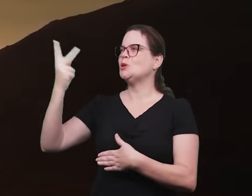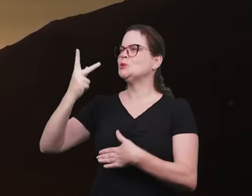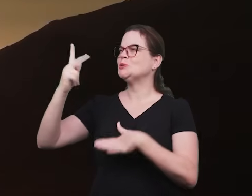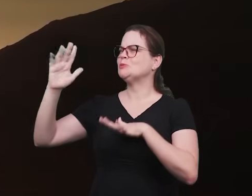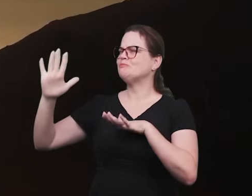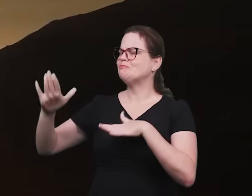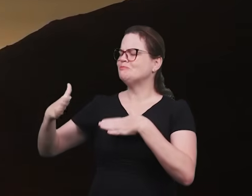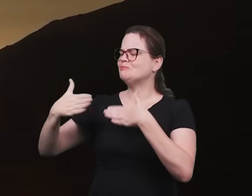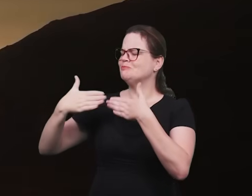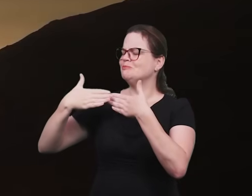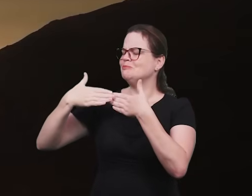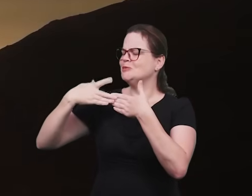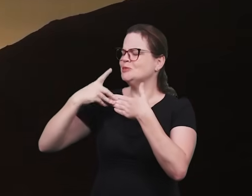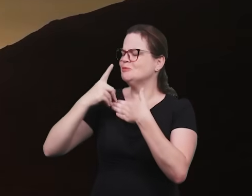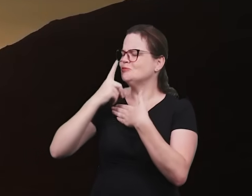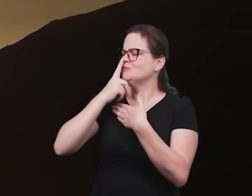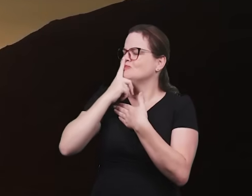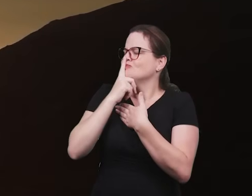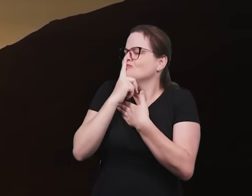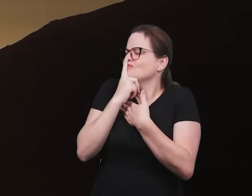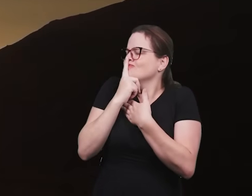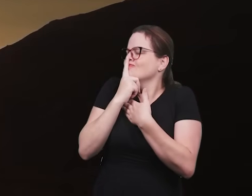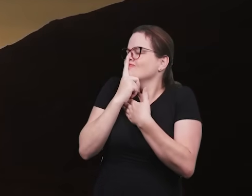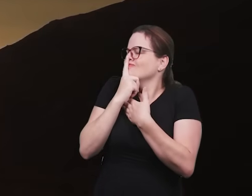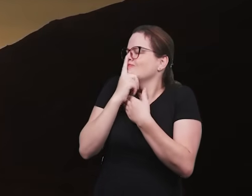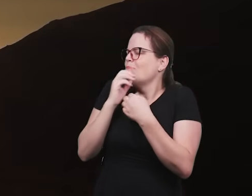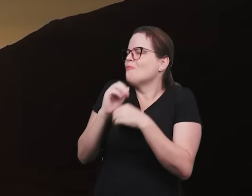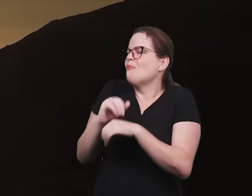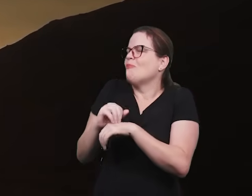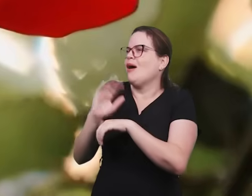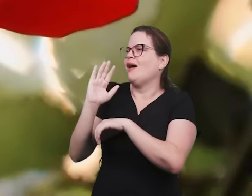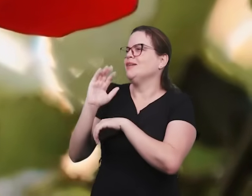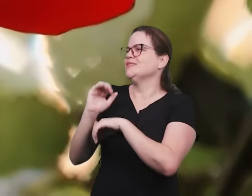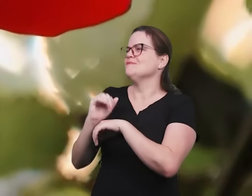meu Deus, de ti.